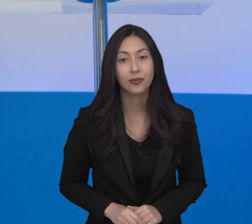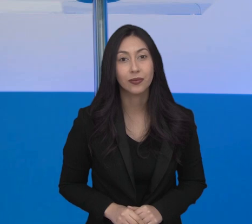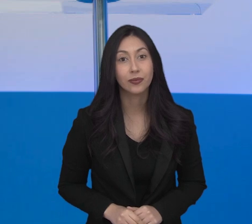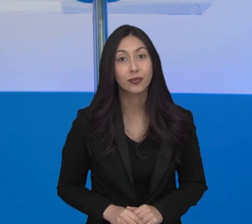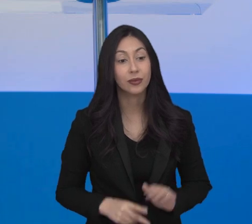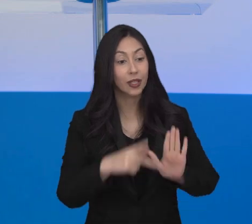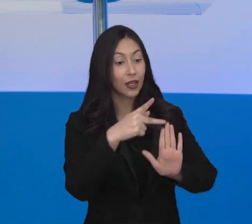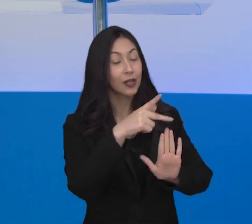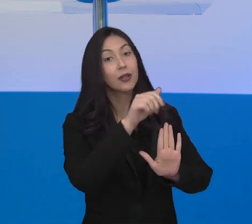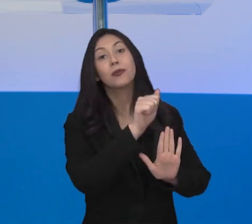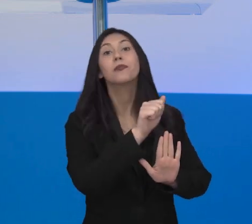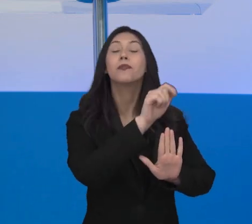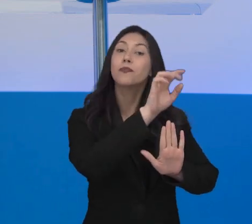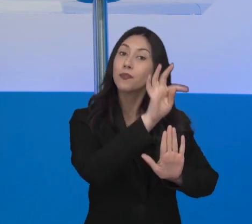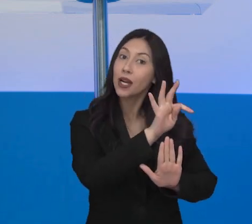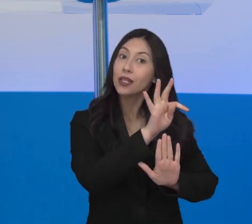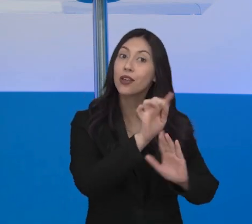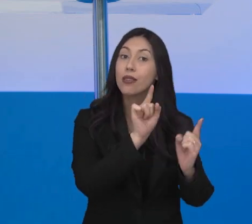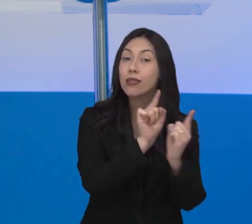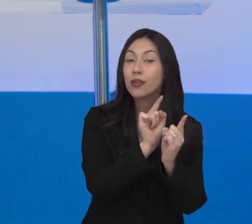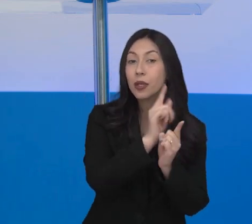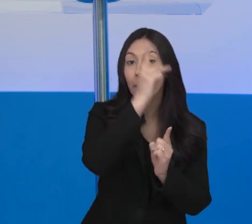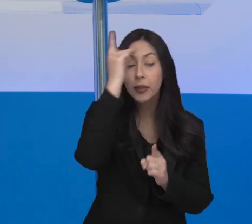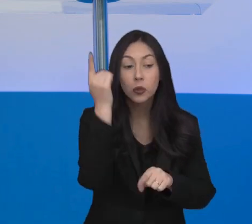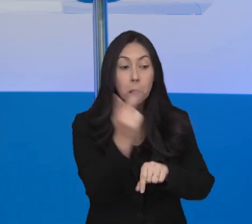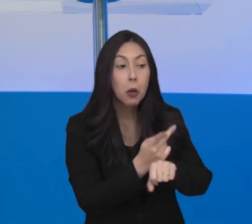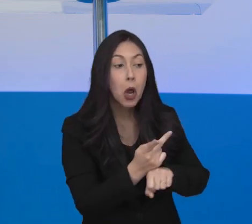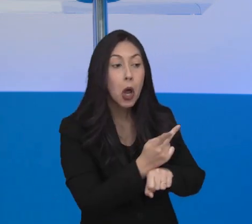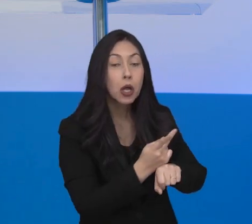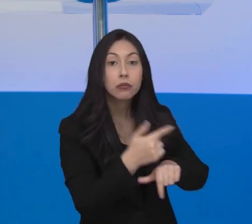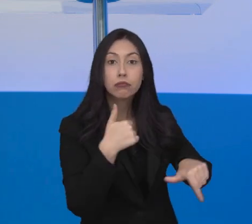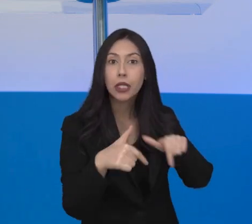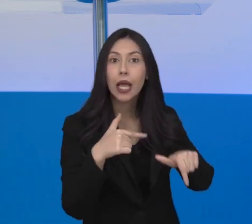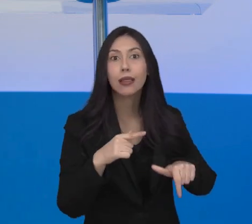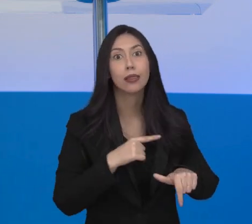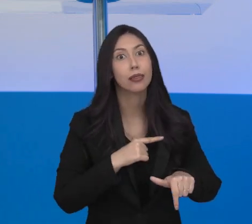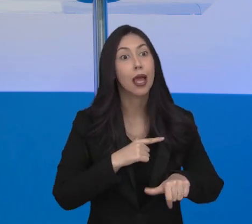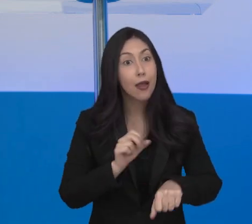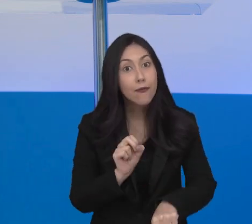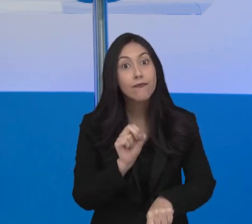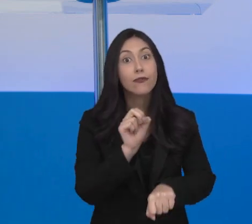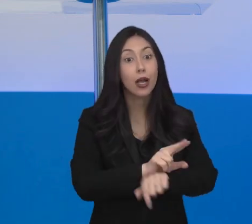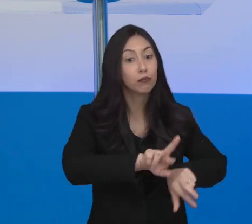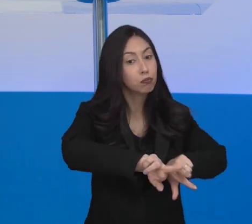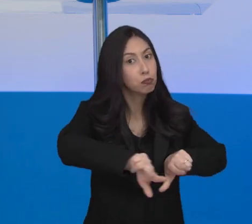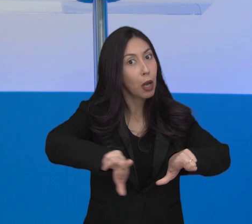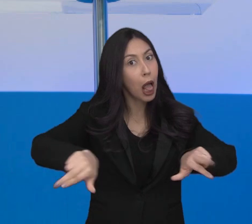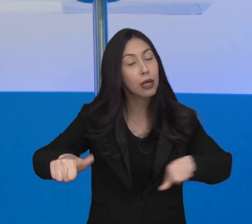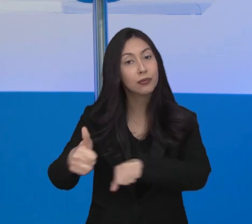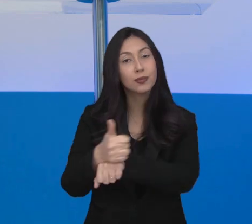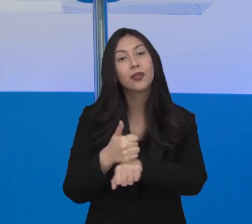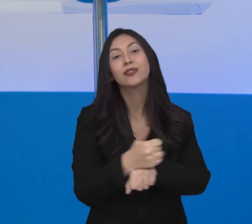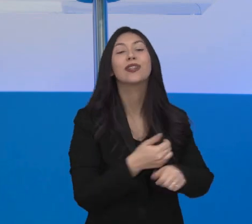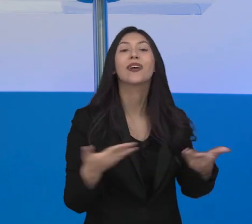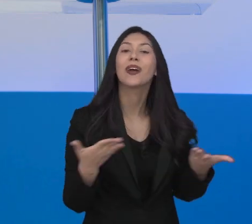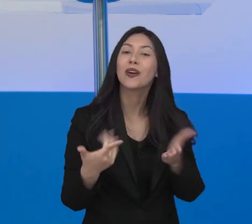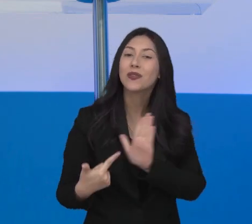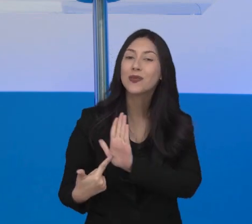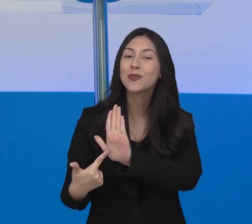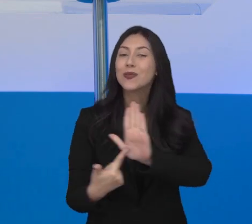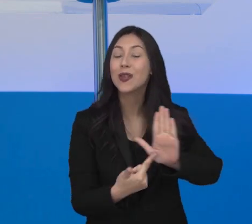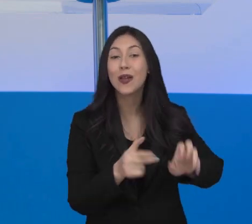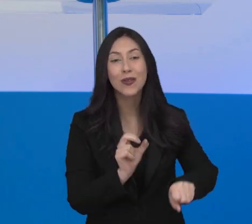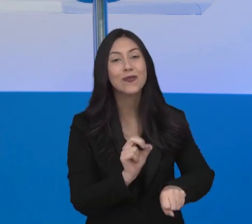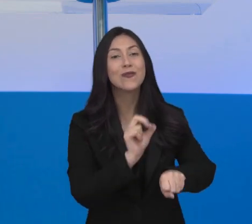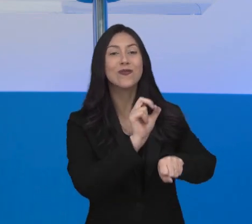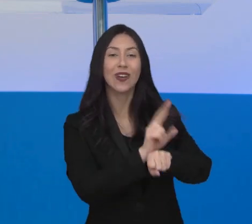E o PAT, Posto de Atendimento ao Trabalhador aqui de São José, tem oportunidades para diversas áreas nessa quinta-feira. A gente te mostra agora as